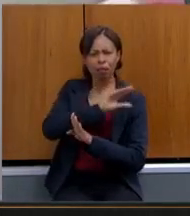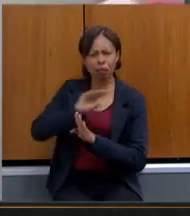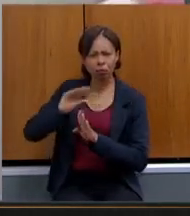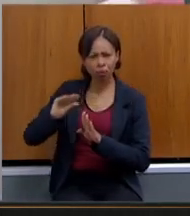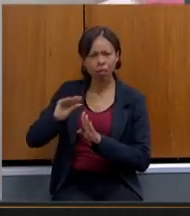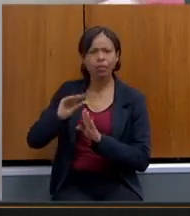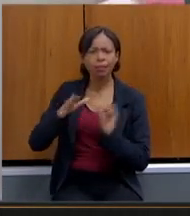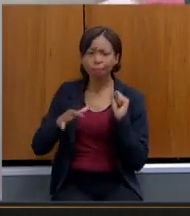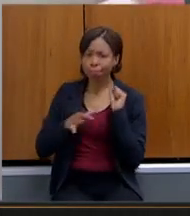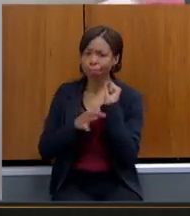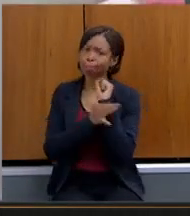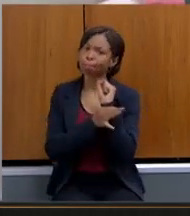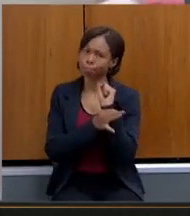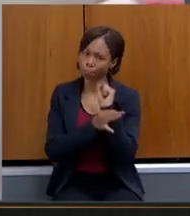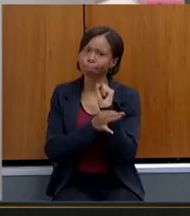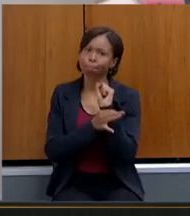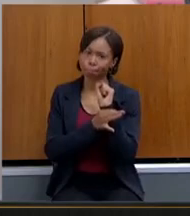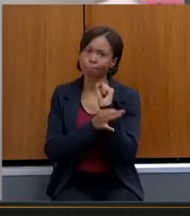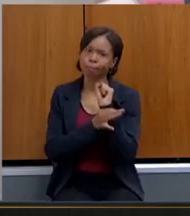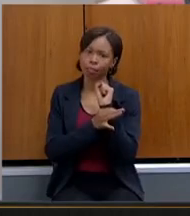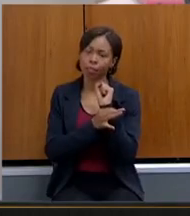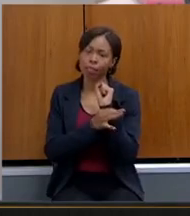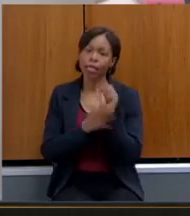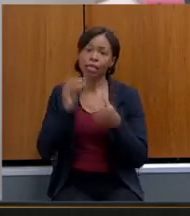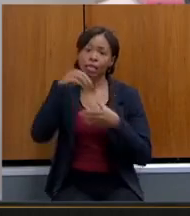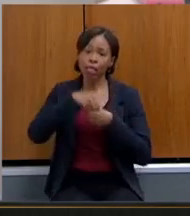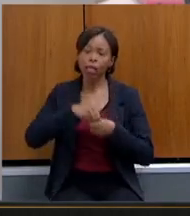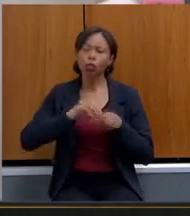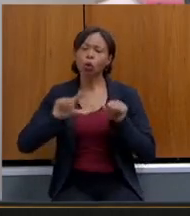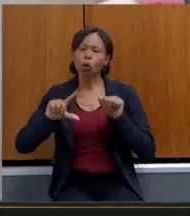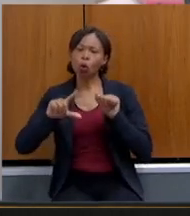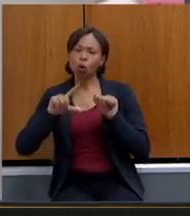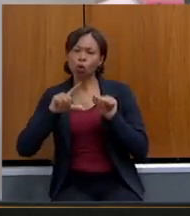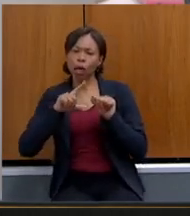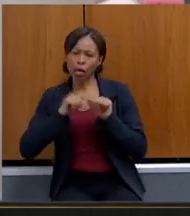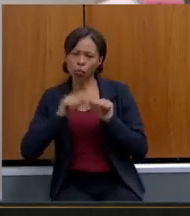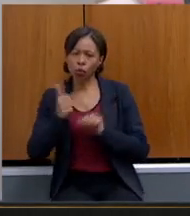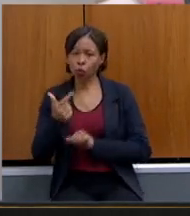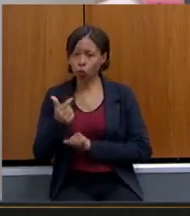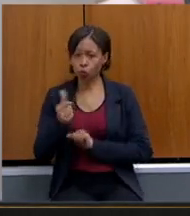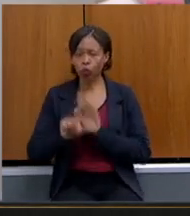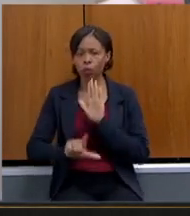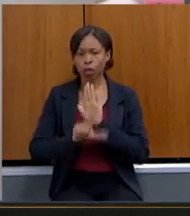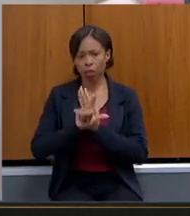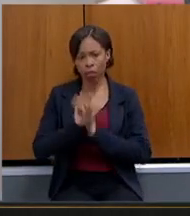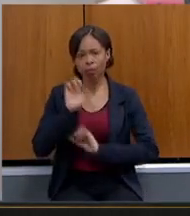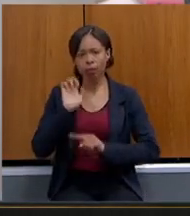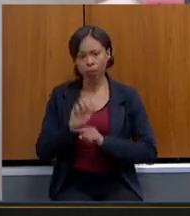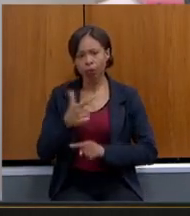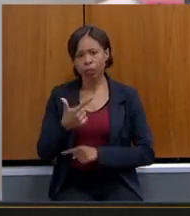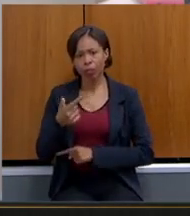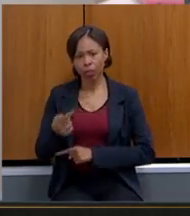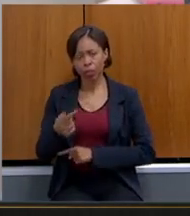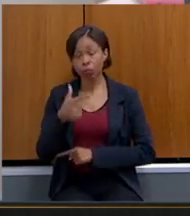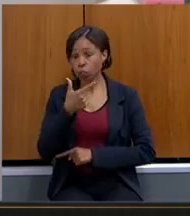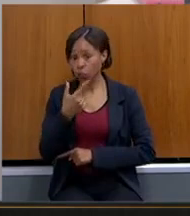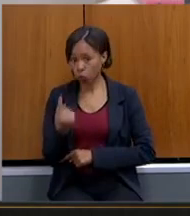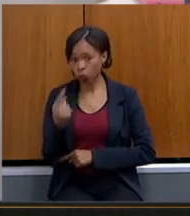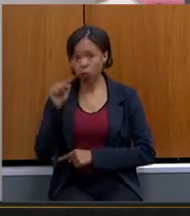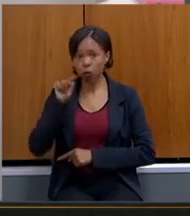garantido garantia conforme garantia contida no parágrafo único do artigo 12 da lei estadual 27.000